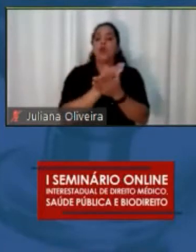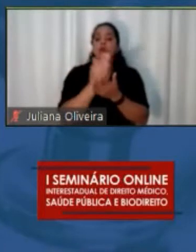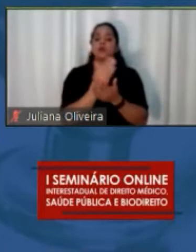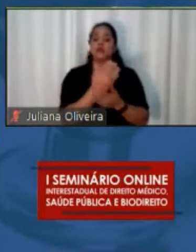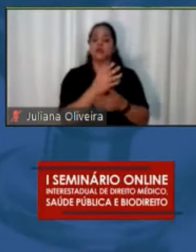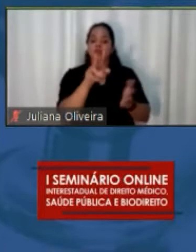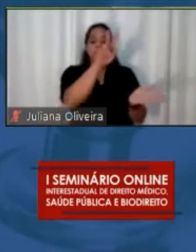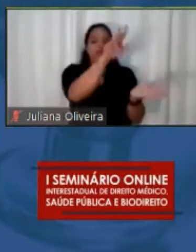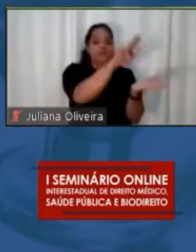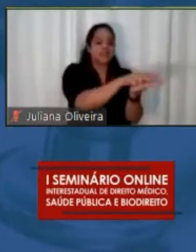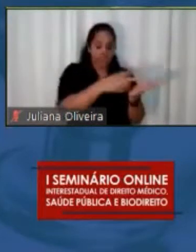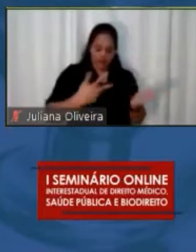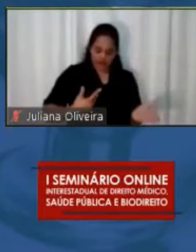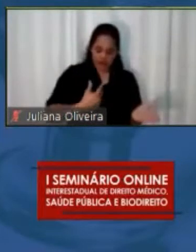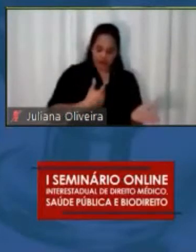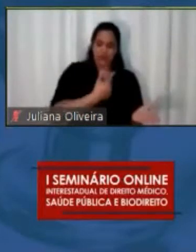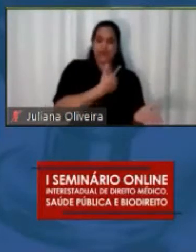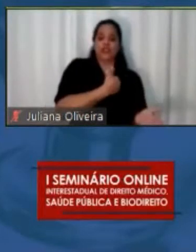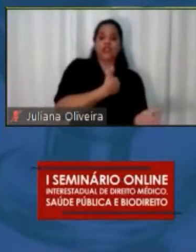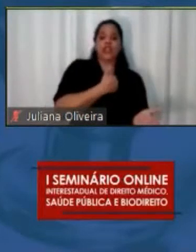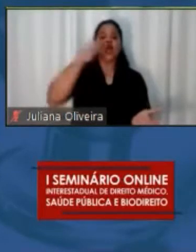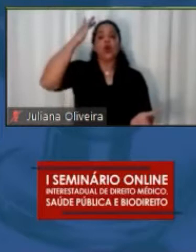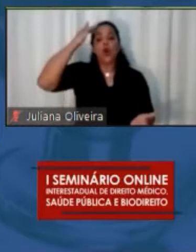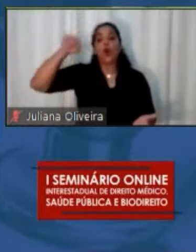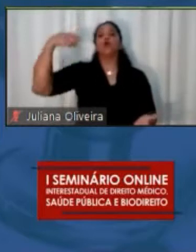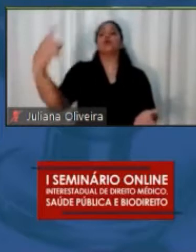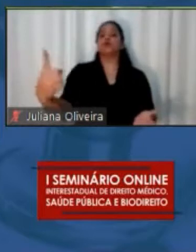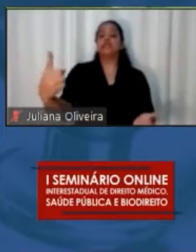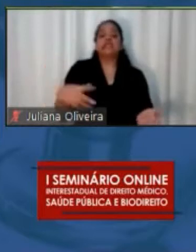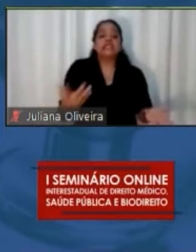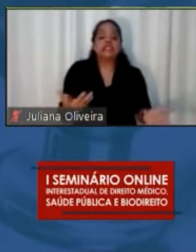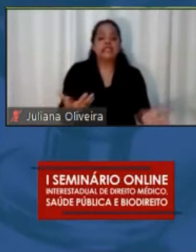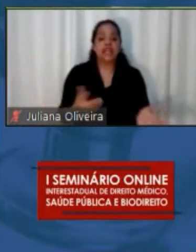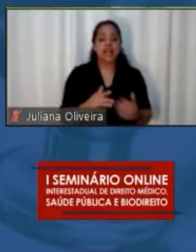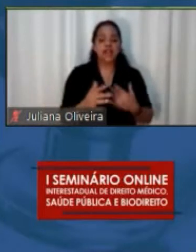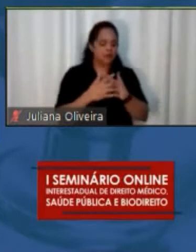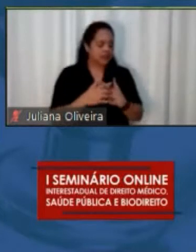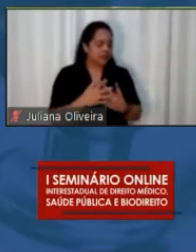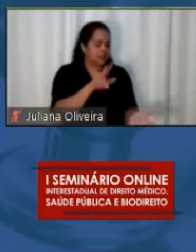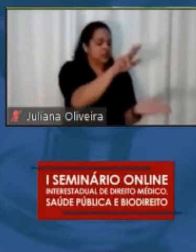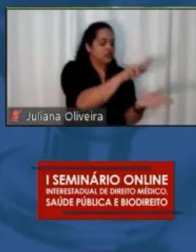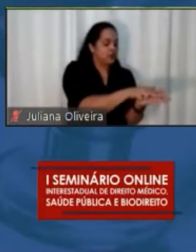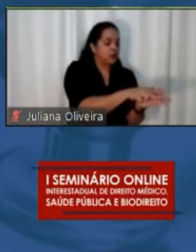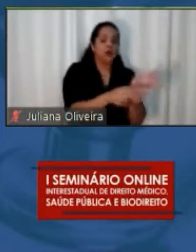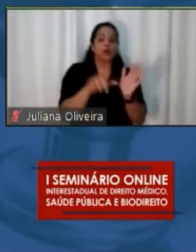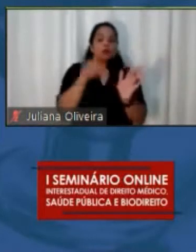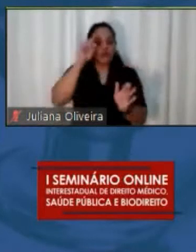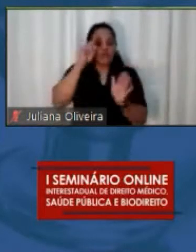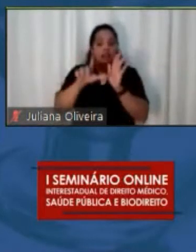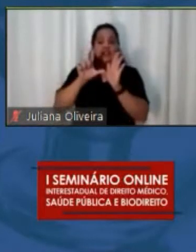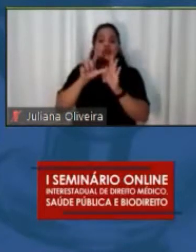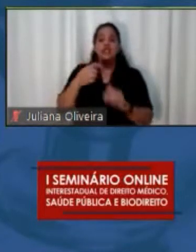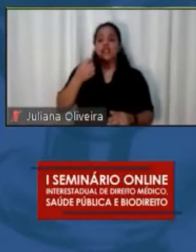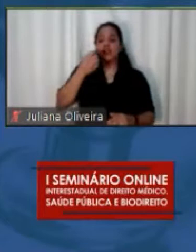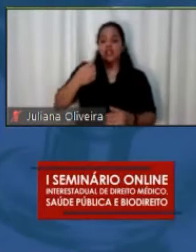cirurgia no dia seguinte. E no dia que eles chegaram, um dia antes da cirurgia, eles tomaram uma dose de 500